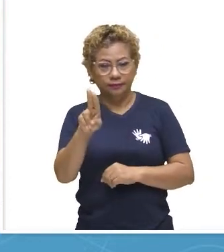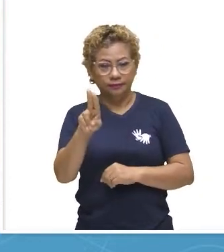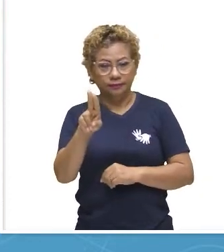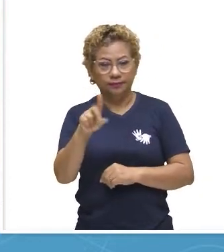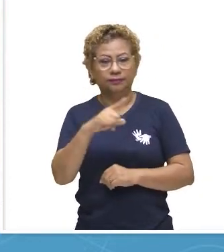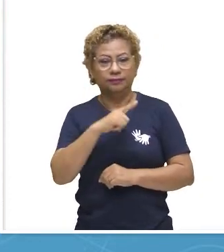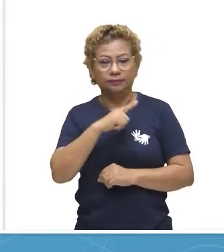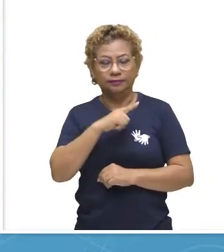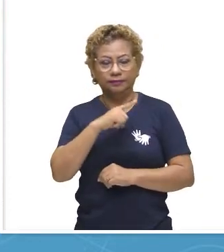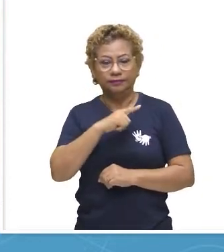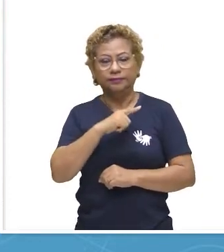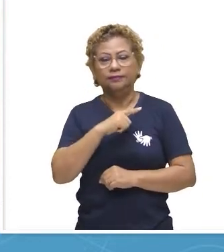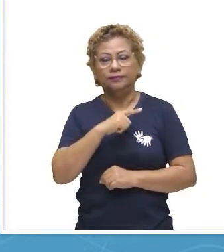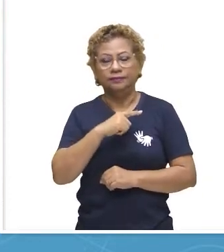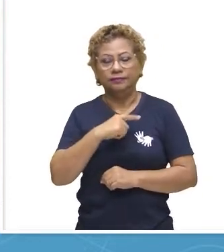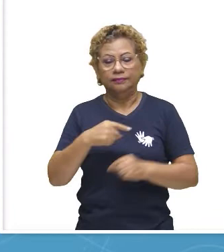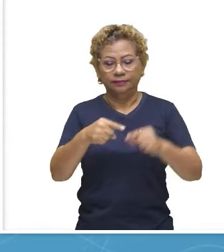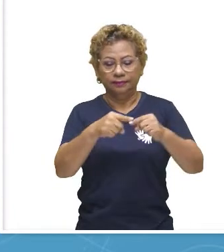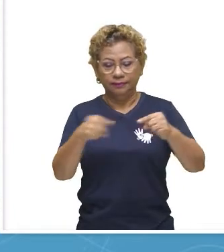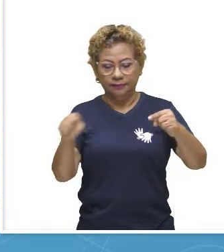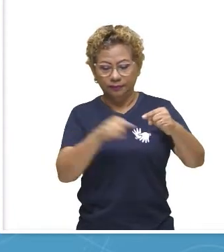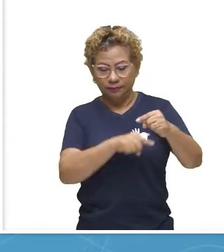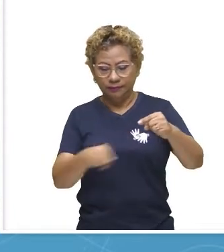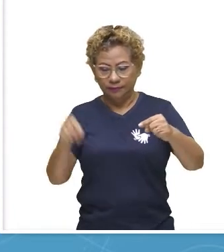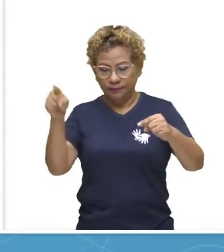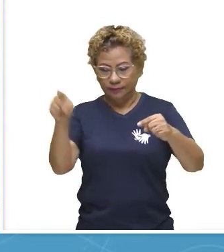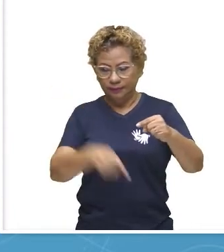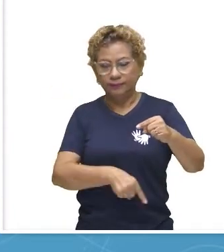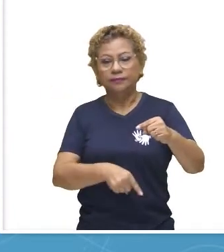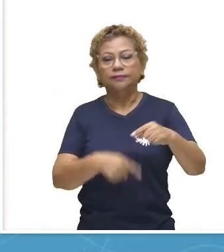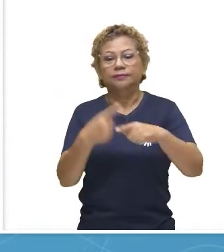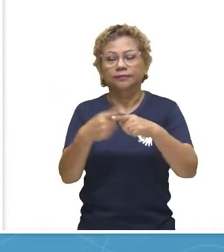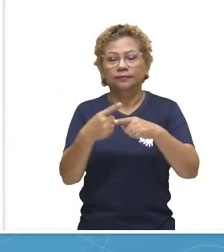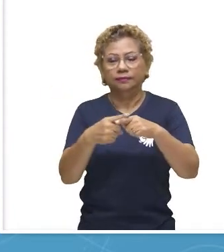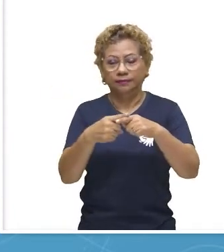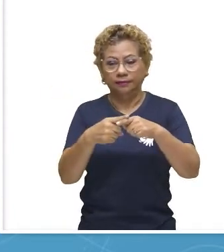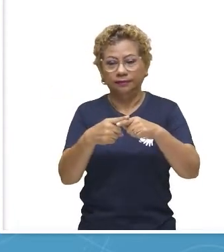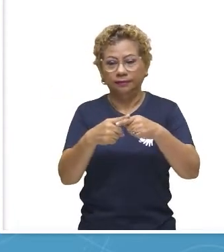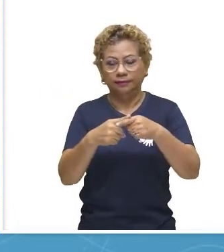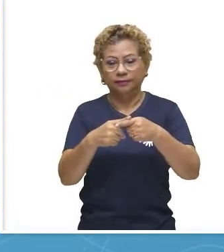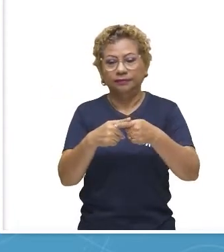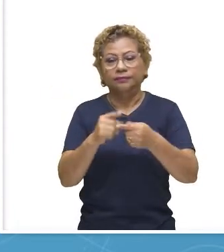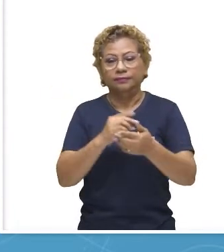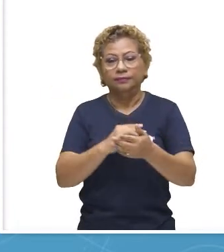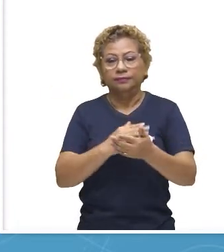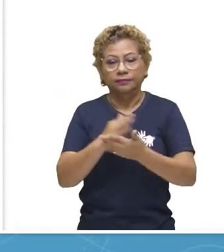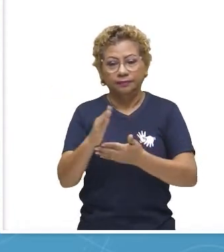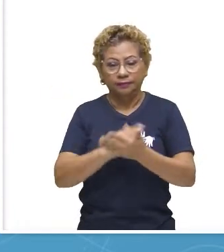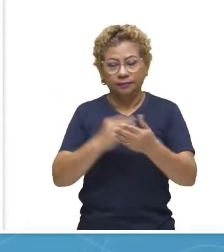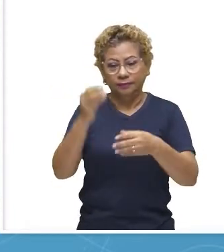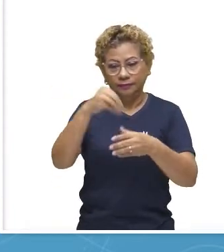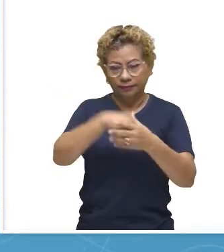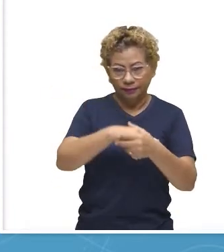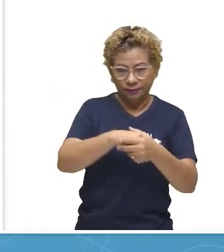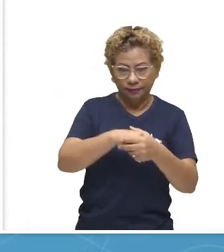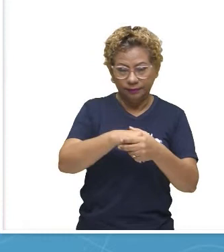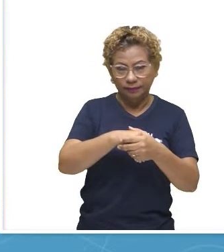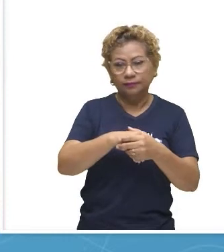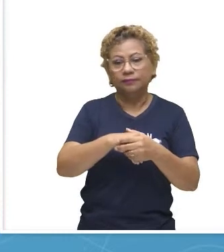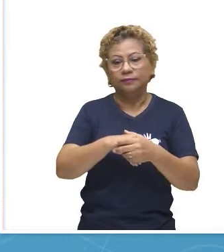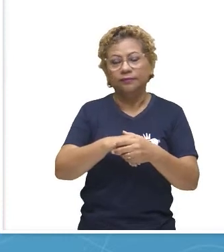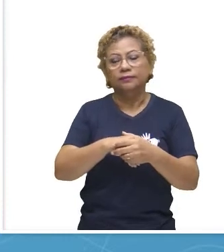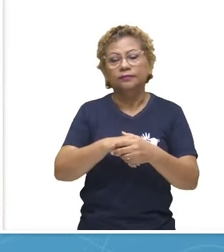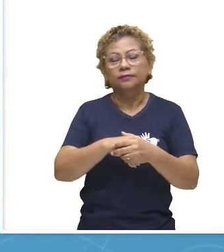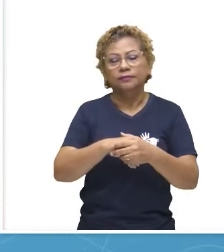de acordo com a sua posição. Além de eles estarem dentro ou fora, né, interno ou externo,